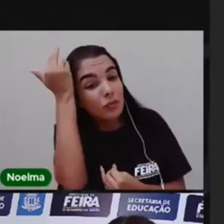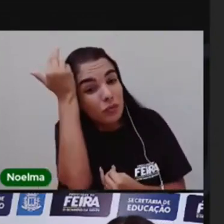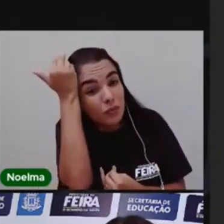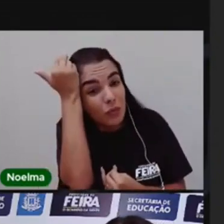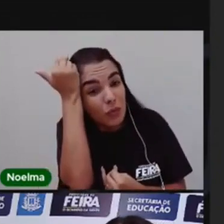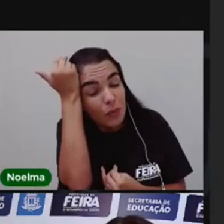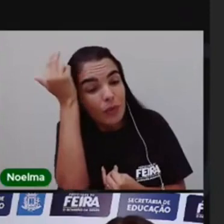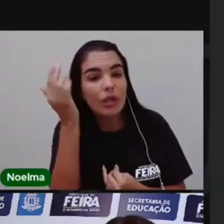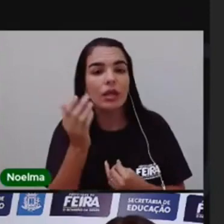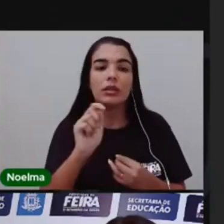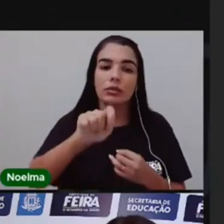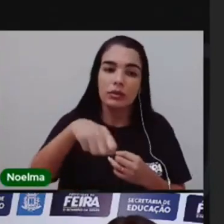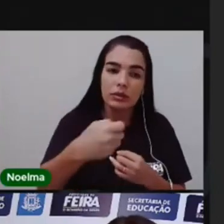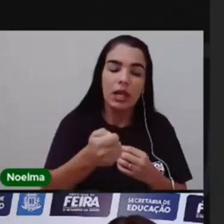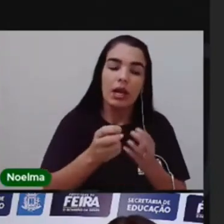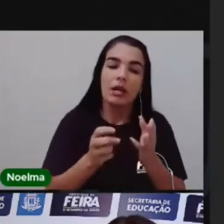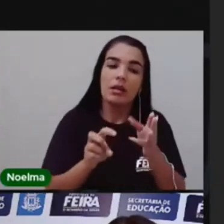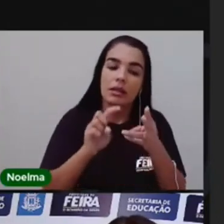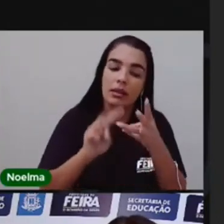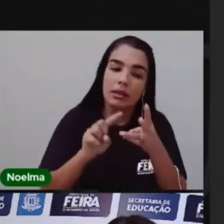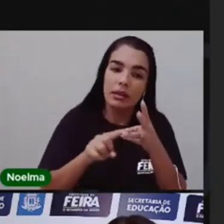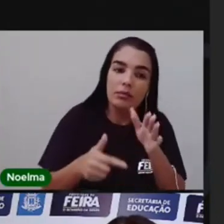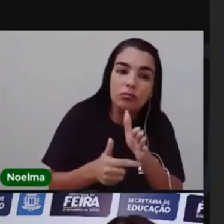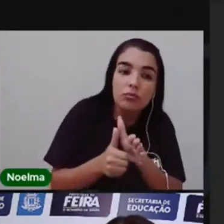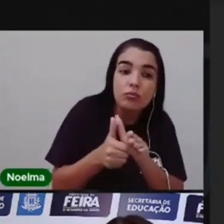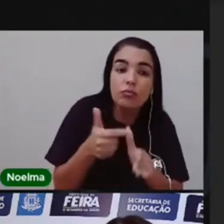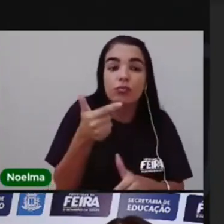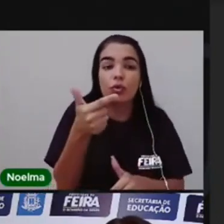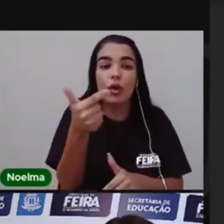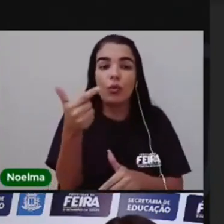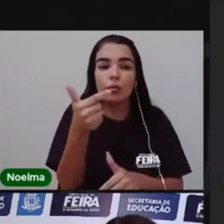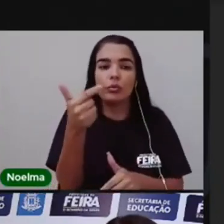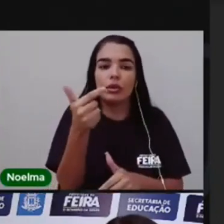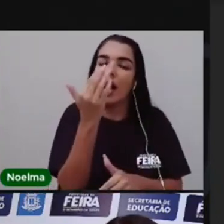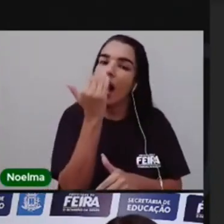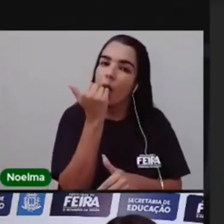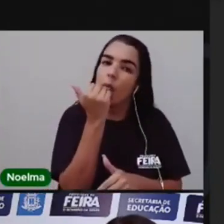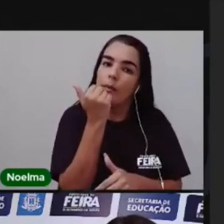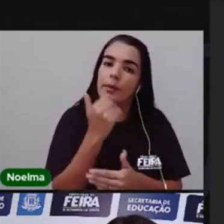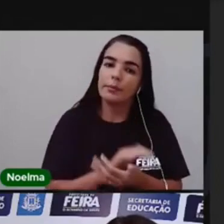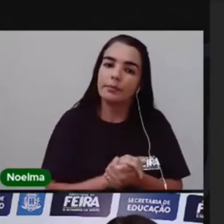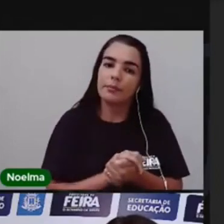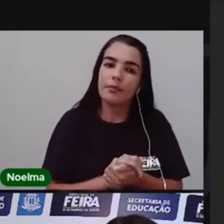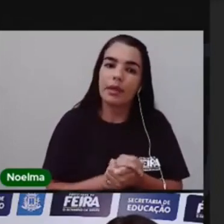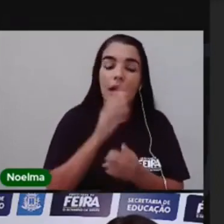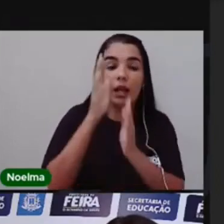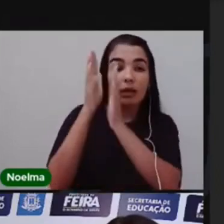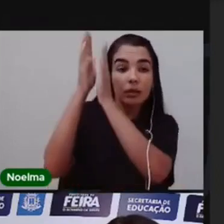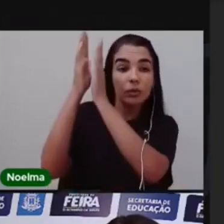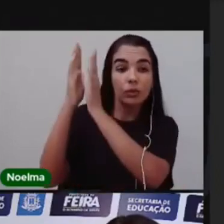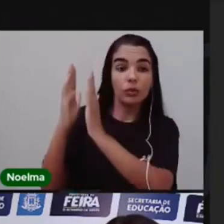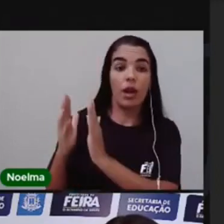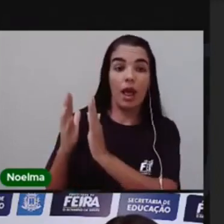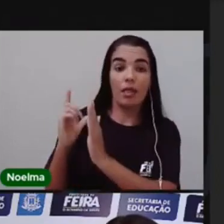Aí nós temos um consumidor secundário, porque ele é o segundo consumidor dessa cadeia alimentar. Aqui do lado, nós